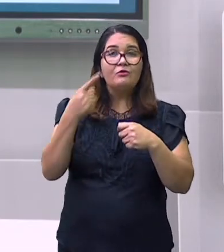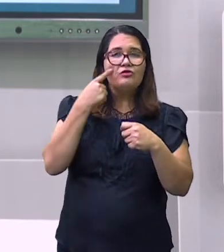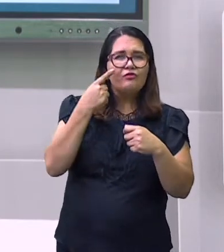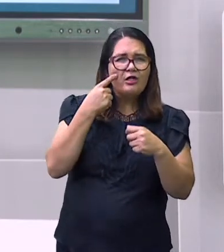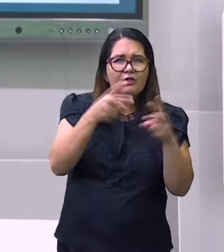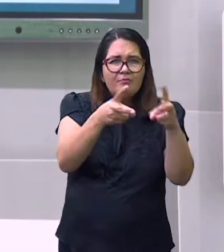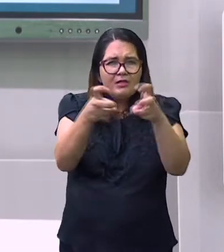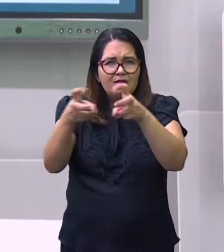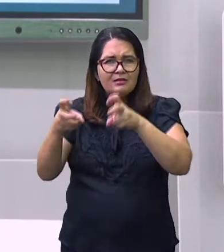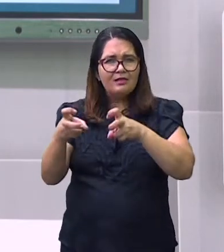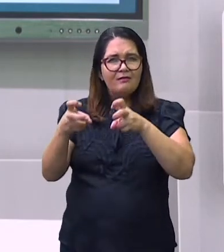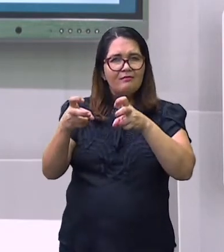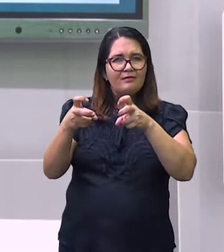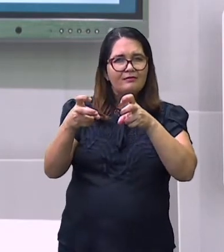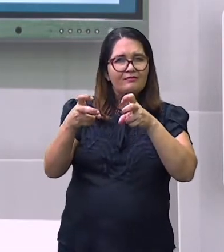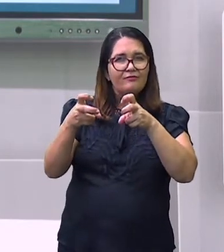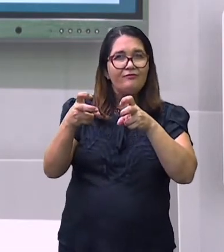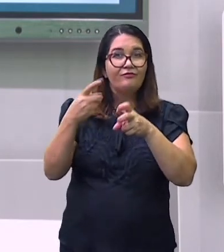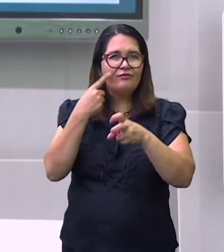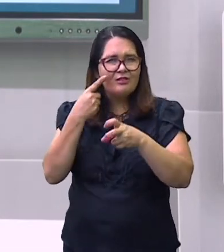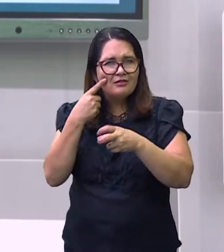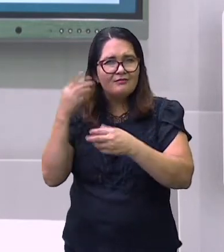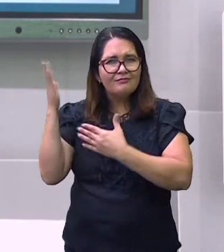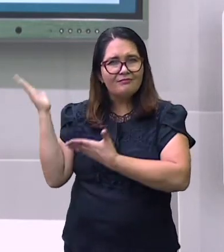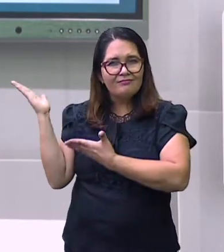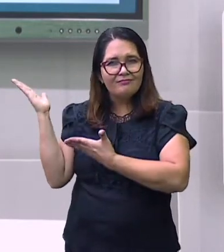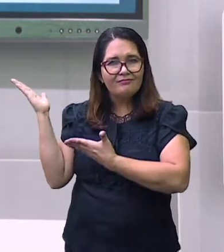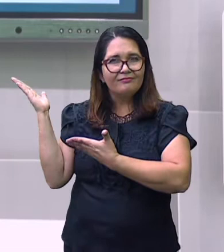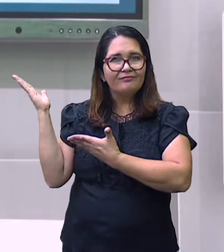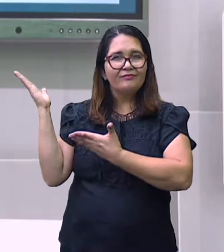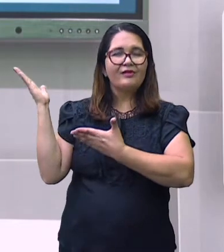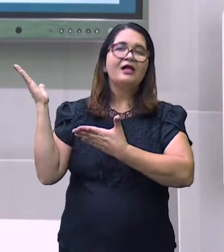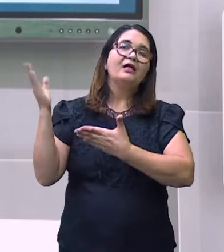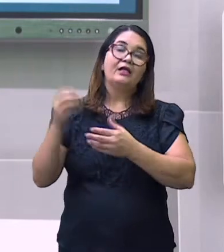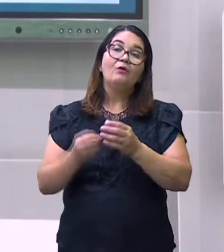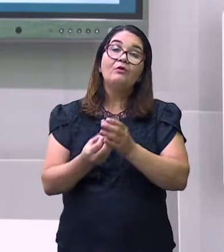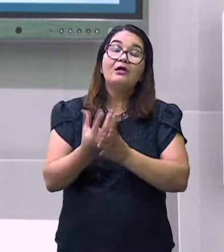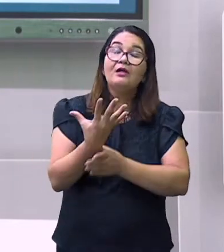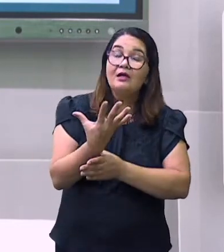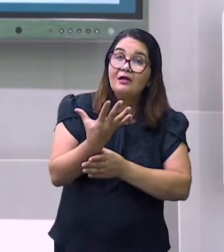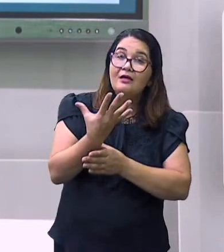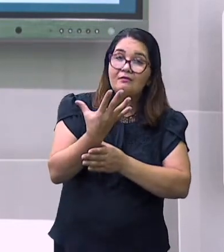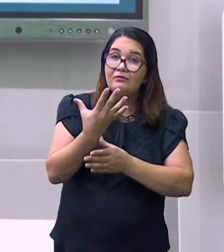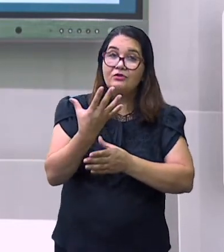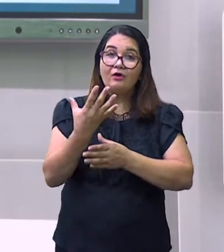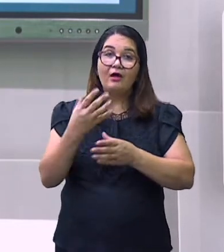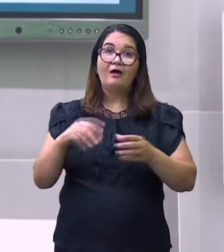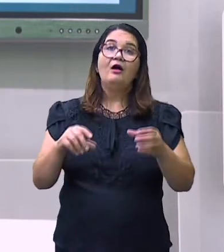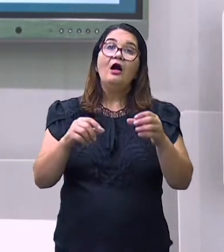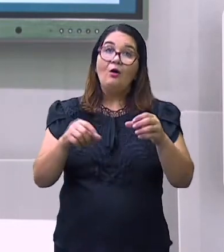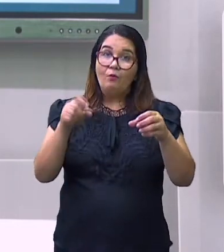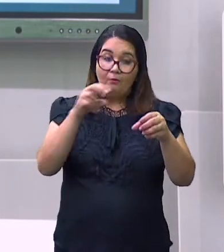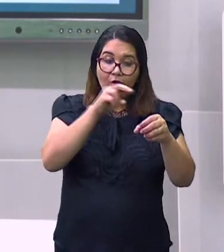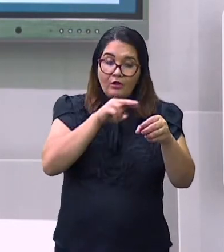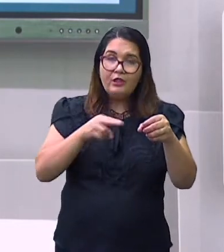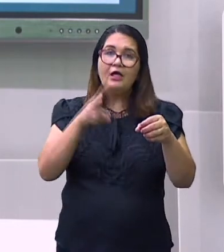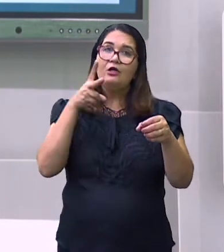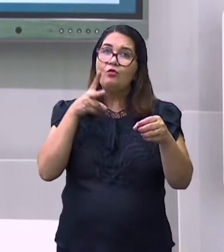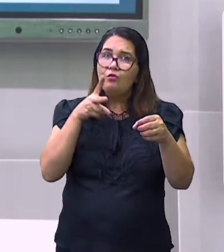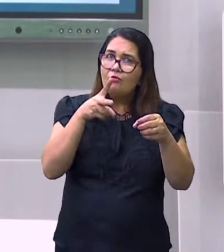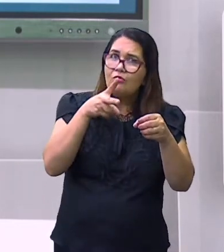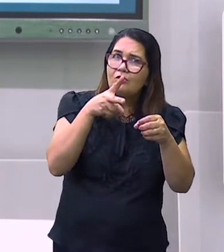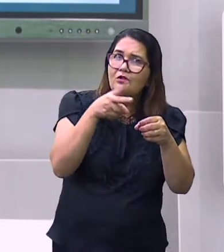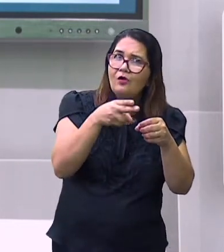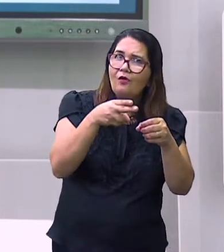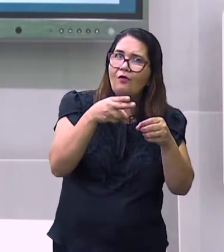núcleo, olha bem para vocês verem. A gente fez a bolinha, né? E aí fez-se um corte em V